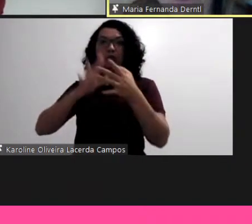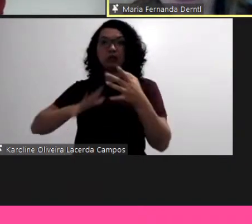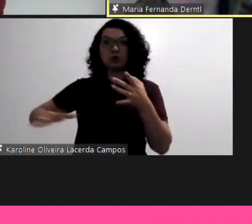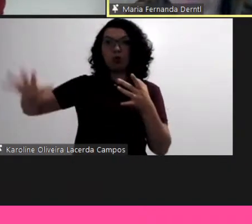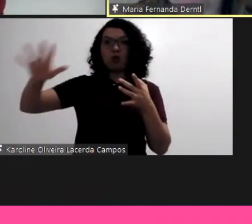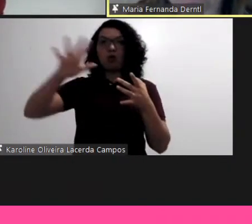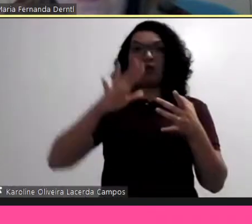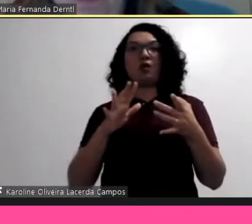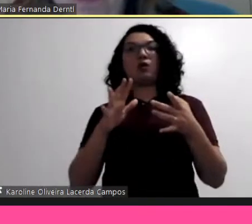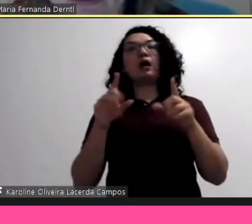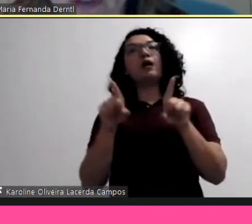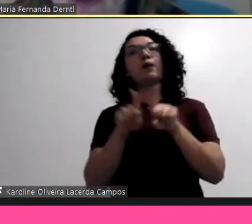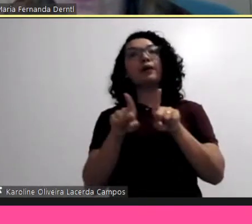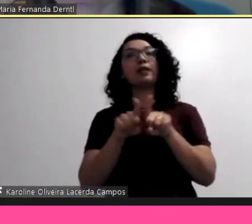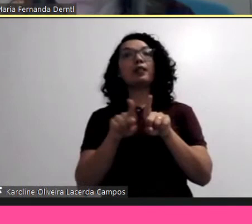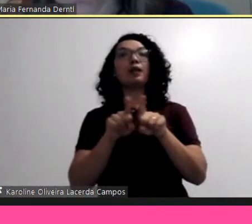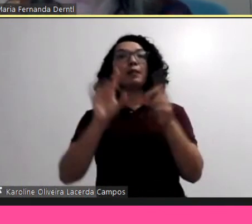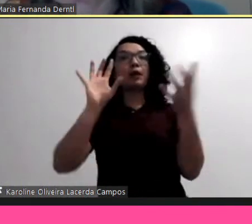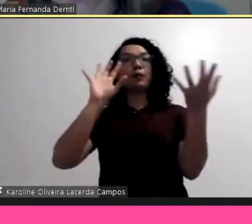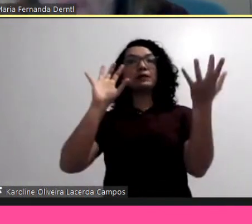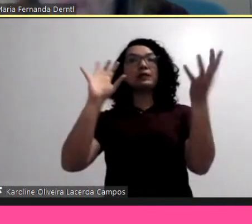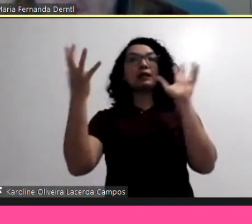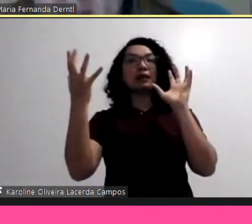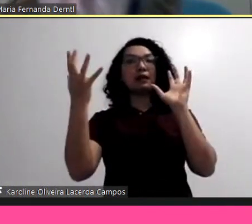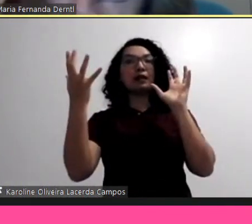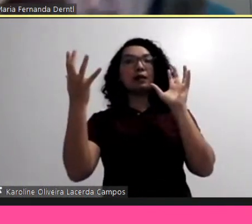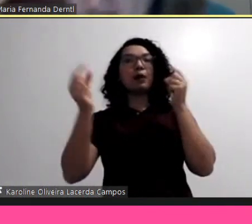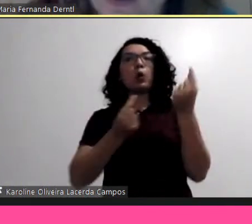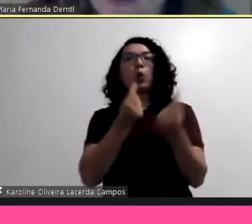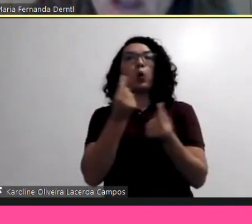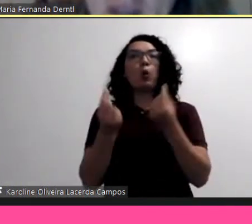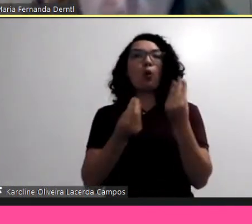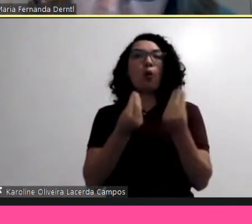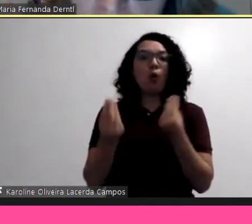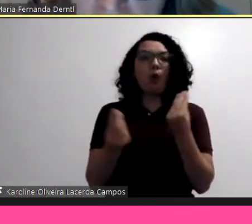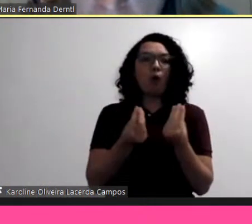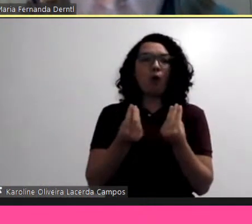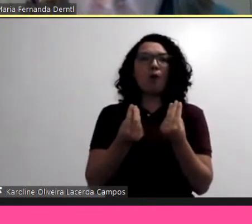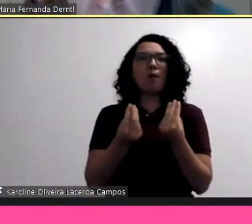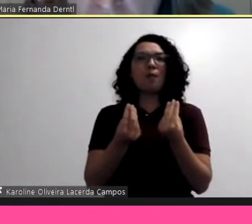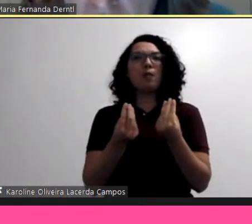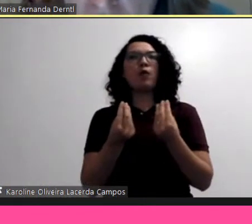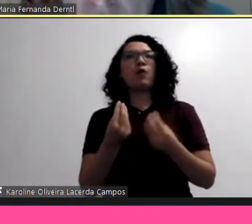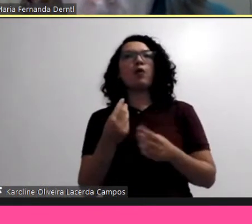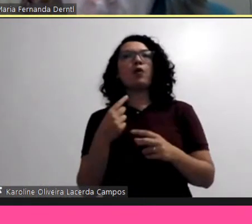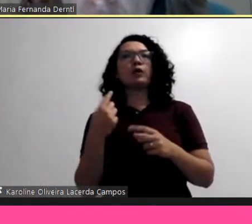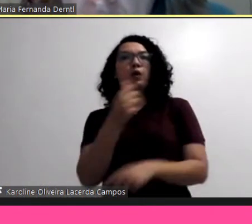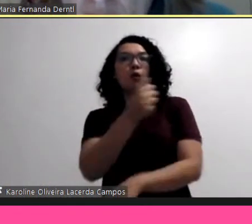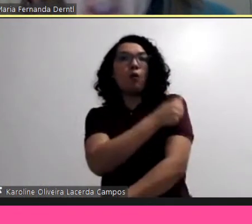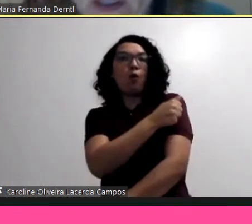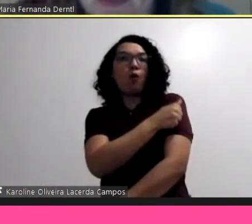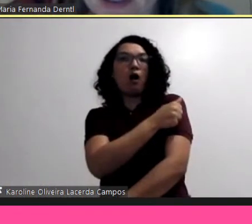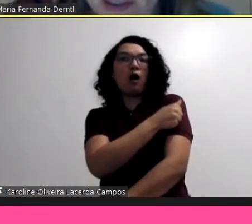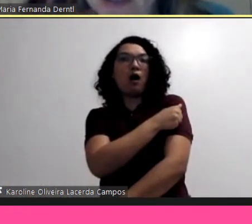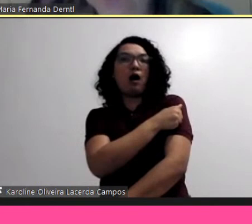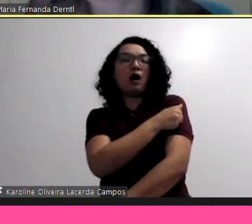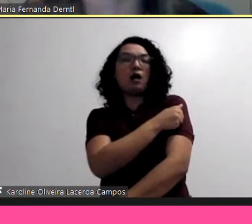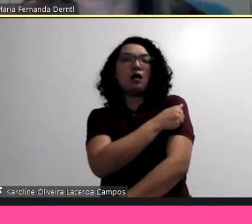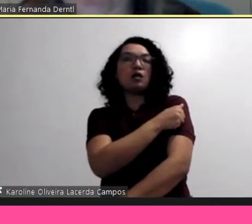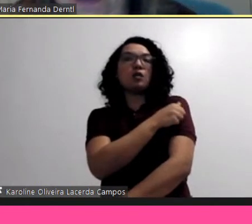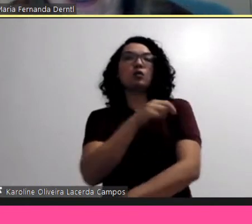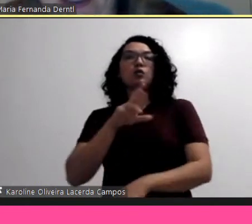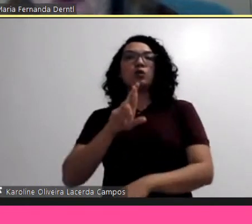do clima e acabam levando ao que o José Rafael de Lima, eu não estou vendo o nome inteiro, mas é